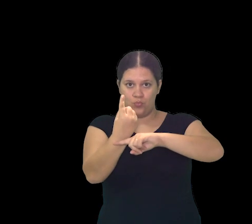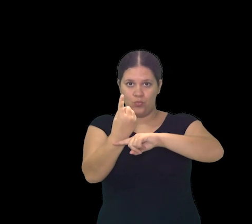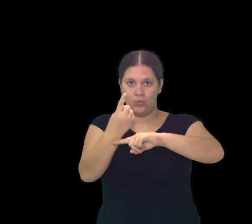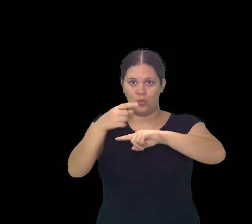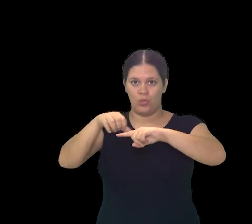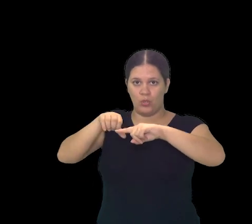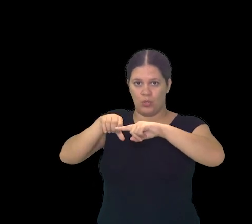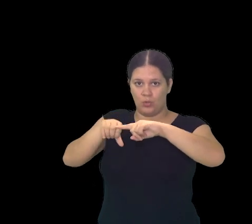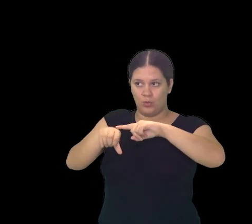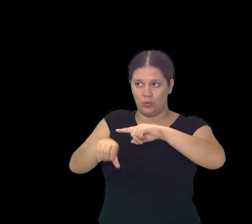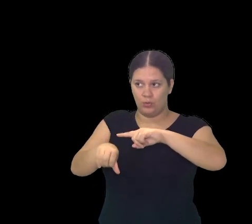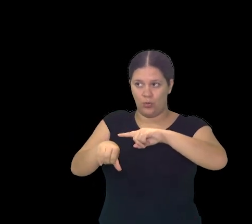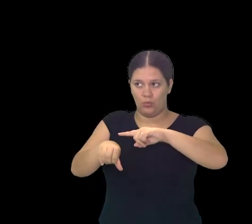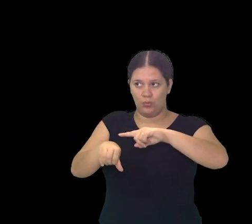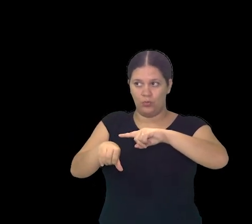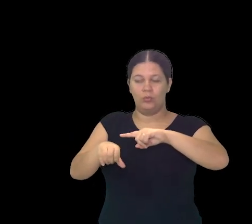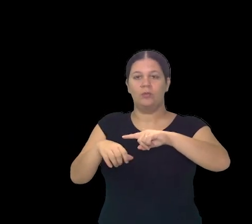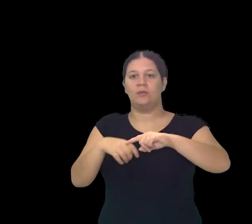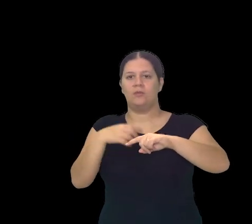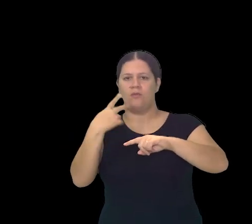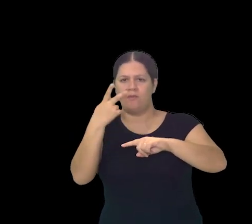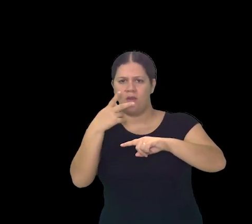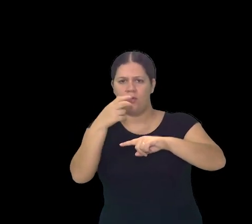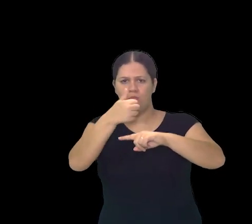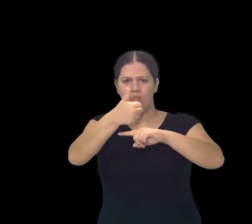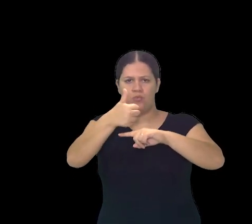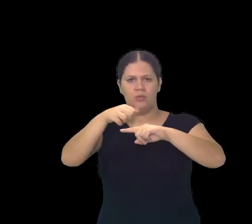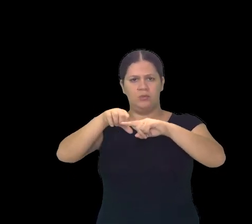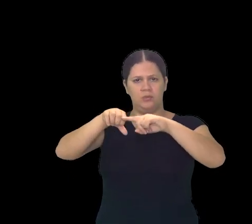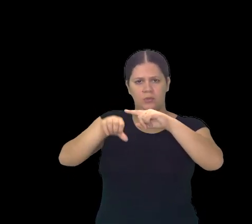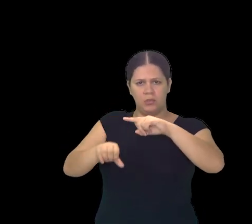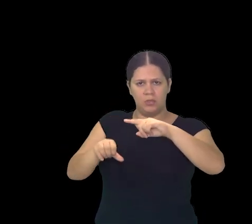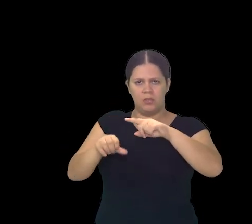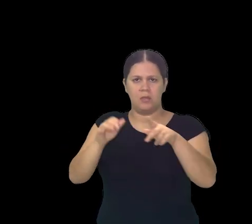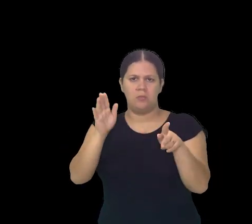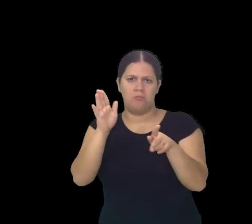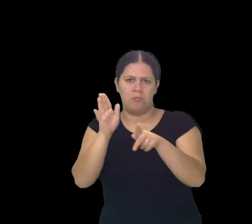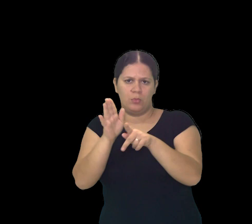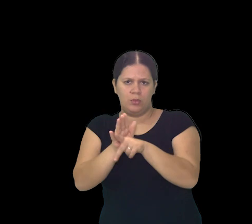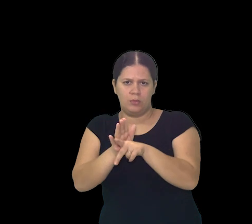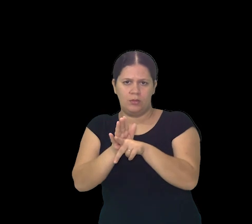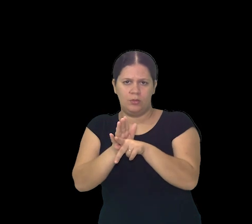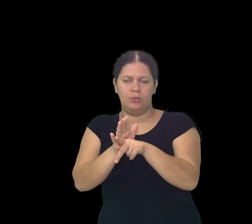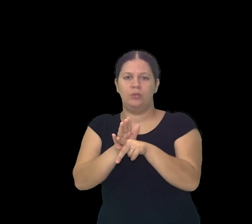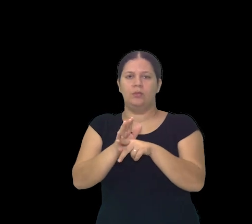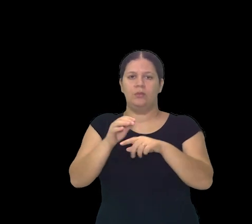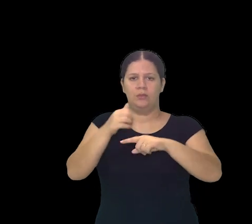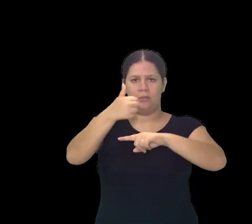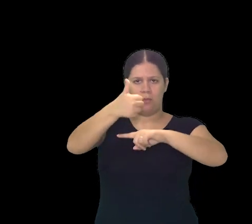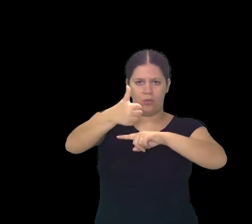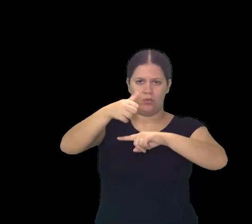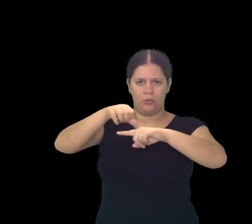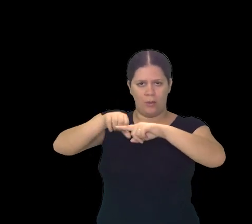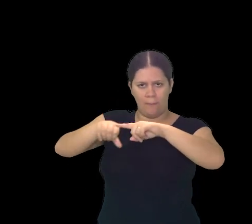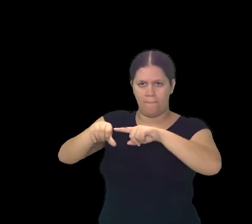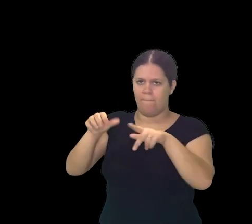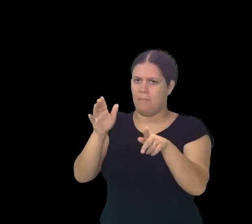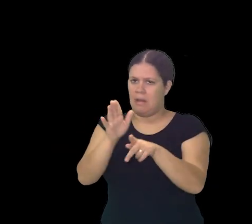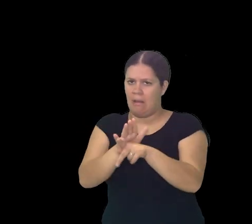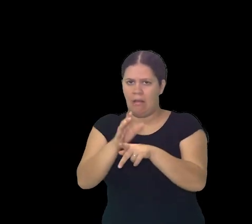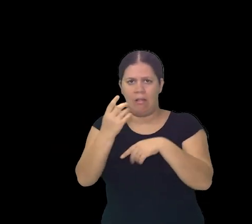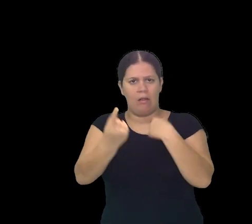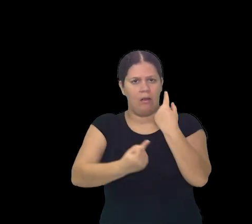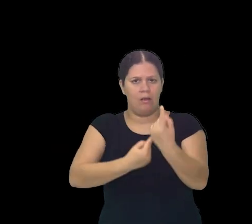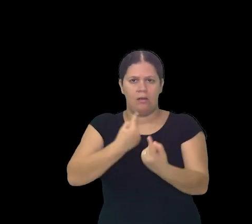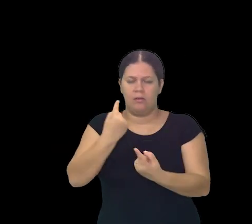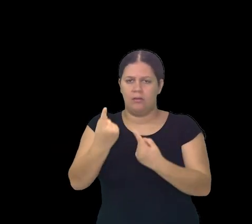nono, isso é um nono. Quando eu digo um nono, poderia dizer nona parte. Então, isso é um nono ou a nona parte.